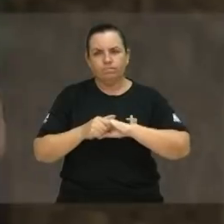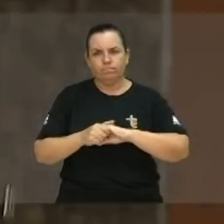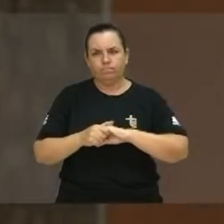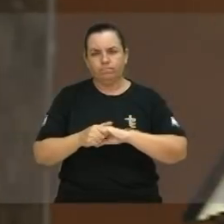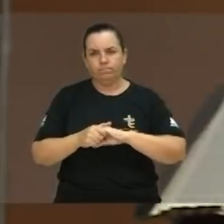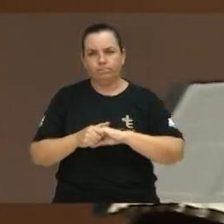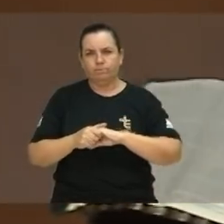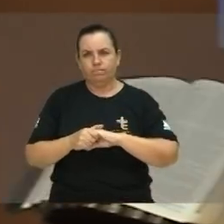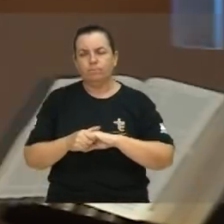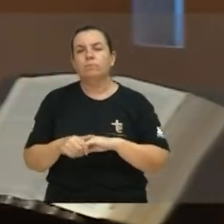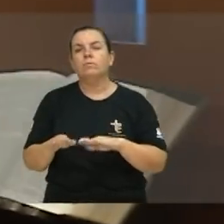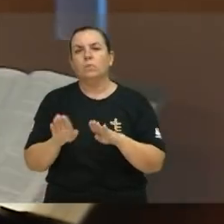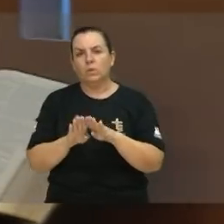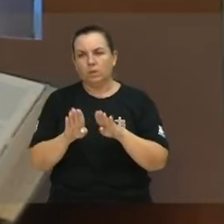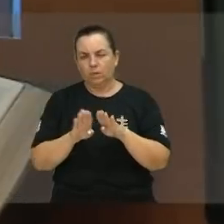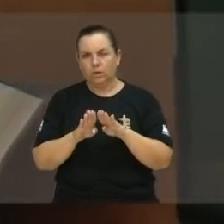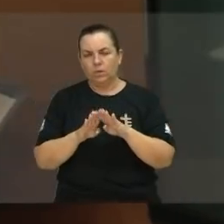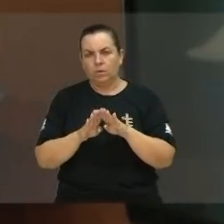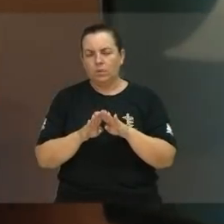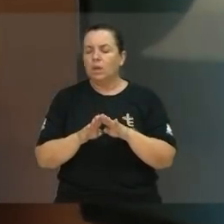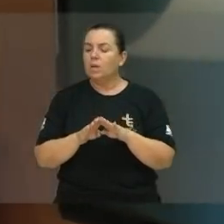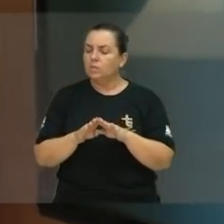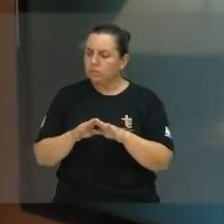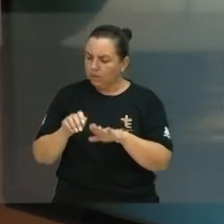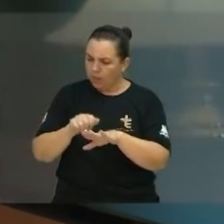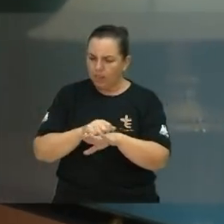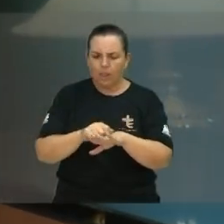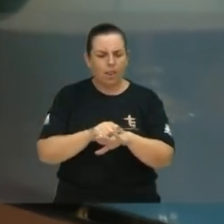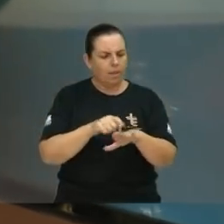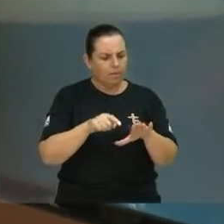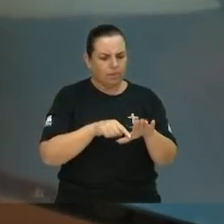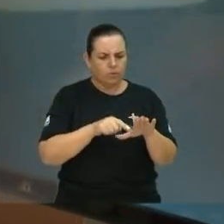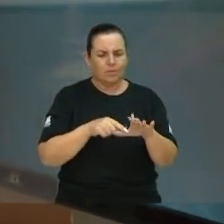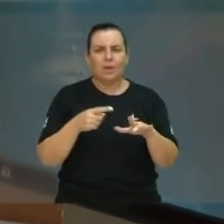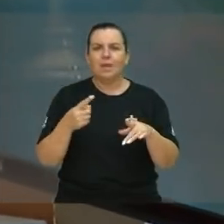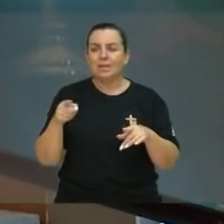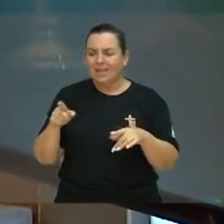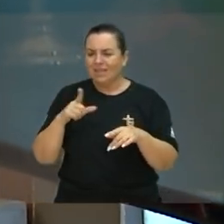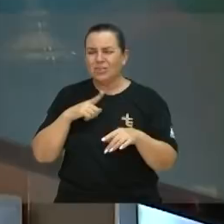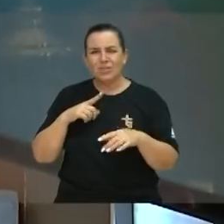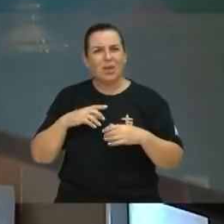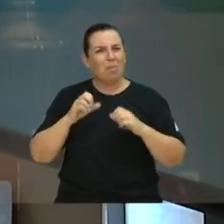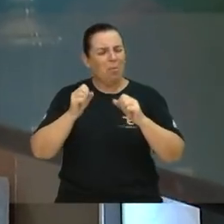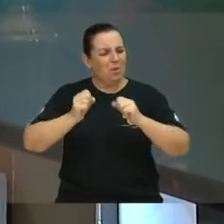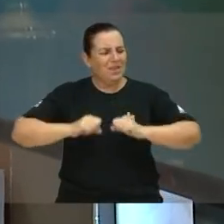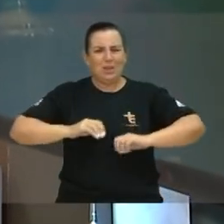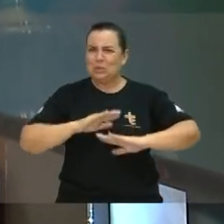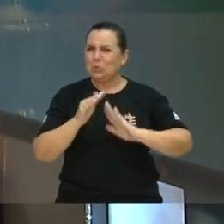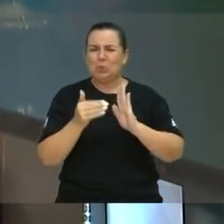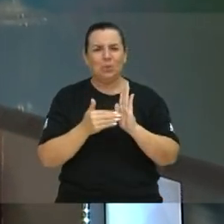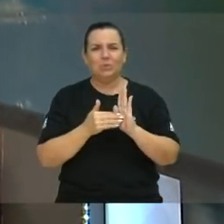e põe-se a lavar os pés ele que dispunha de todos os poderes sobre